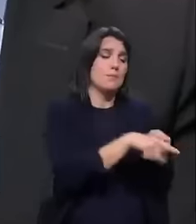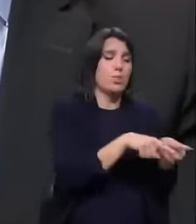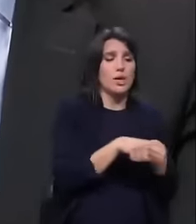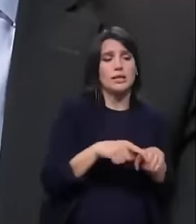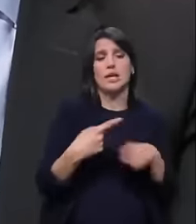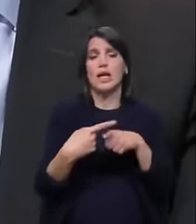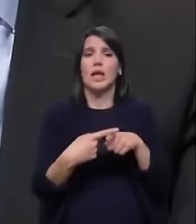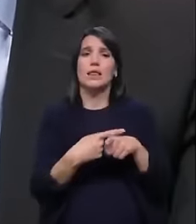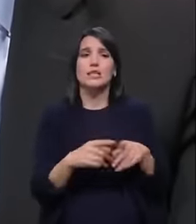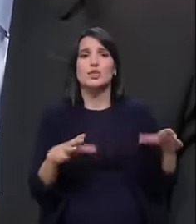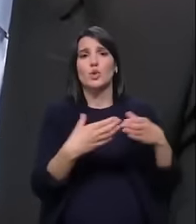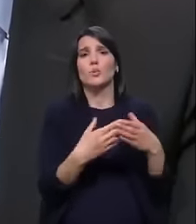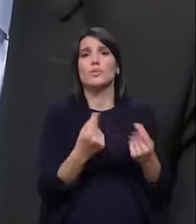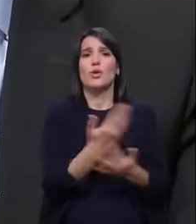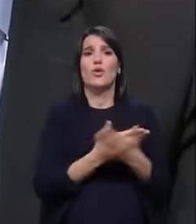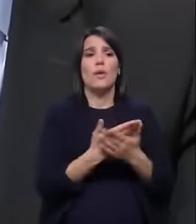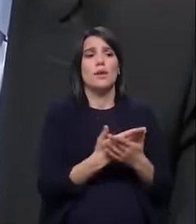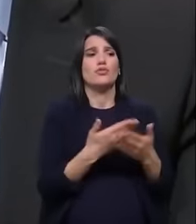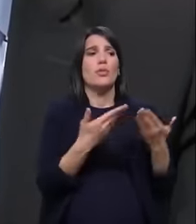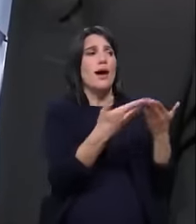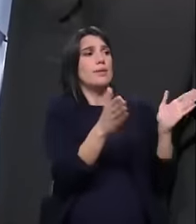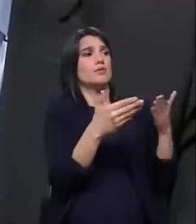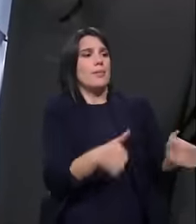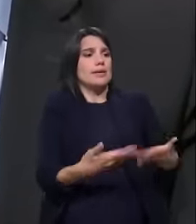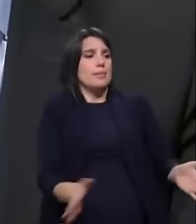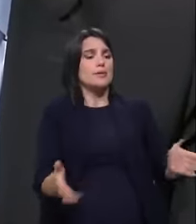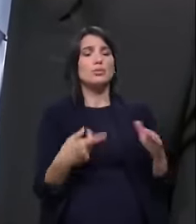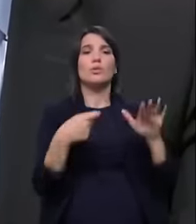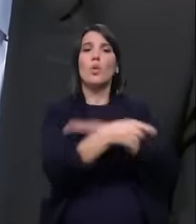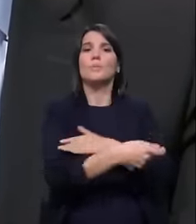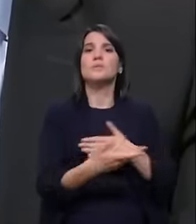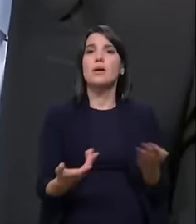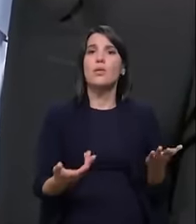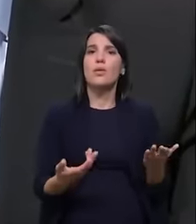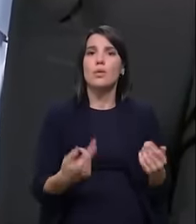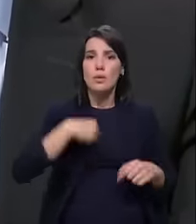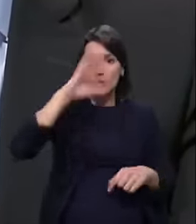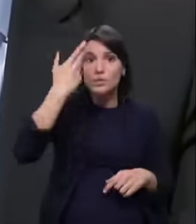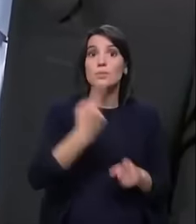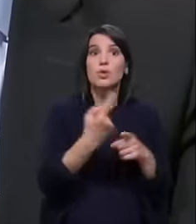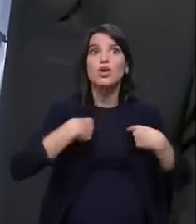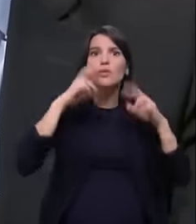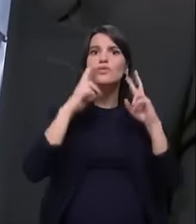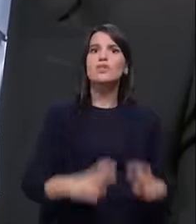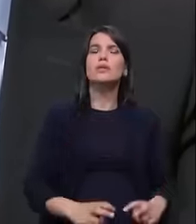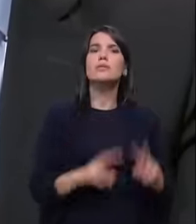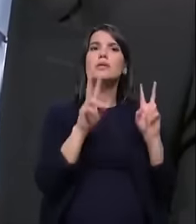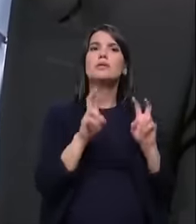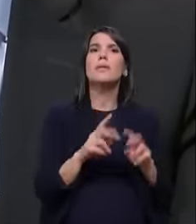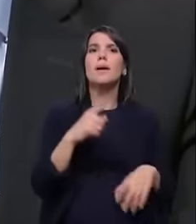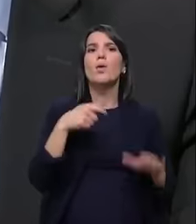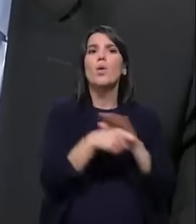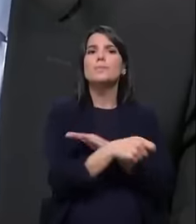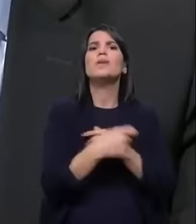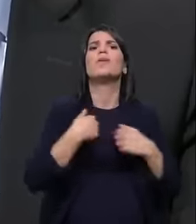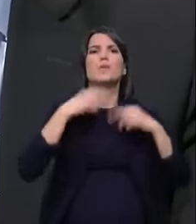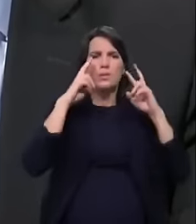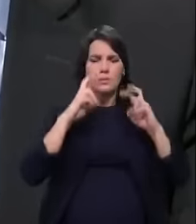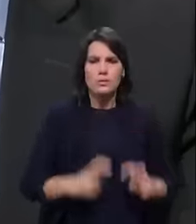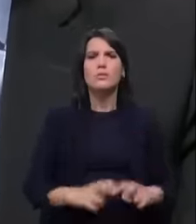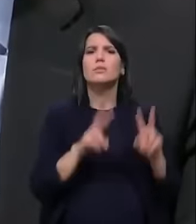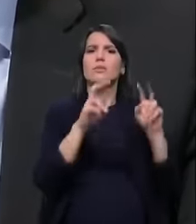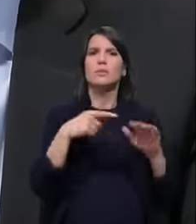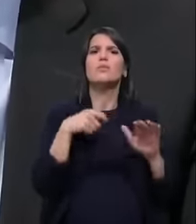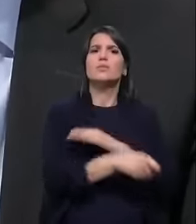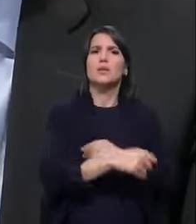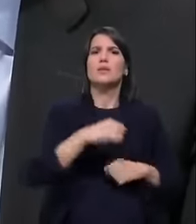grandes interesses e grupos económicos. São estas as portas abertas à corrupção e eu sei disto porque investiguei corrupção. Porque investiguei casos de corrupção. Sim,